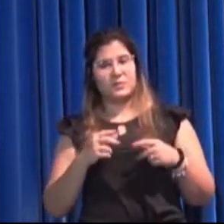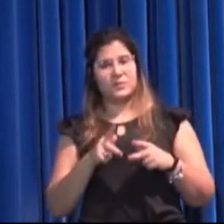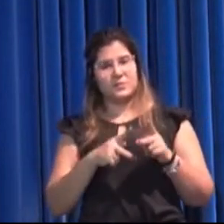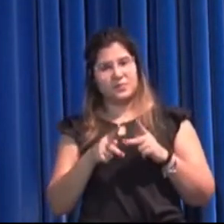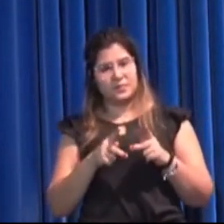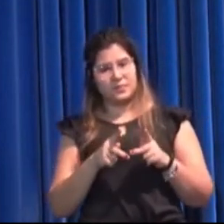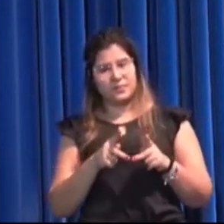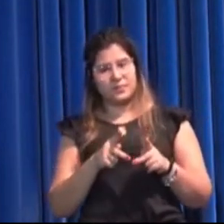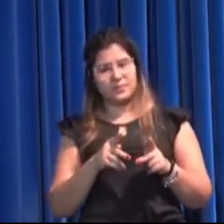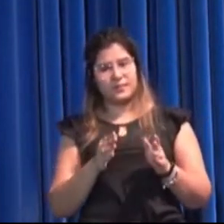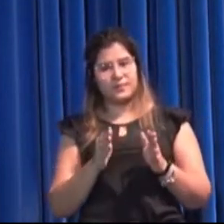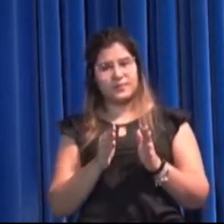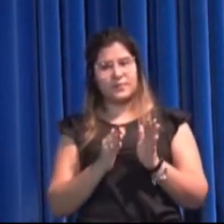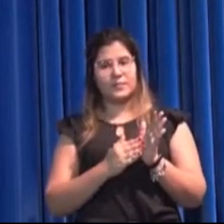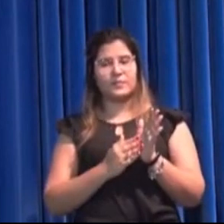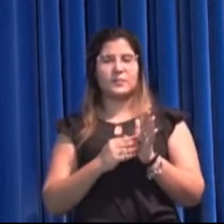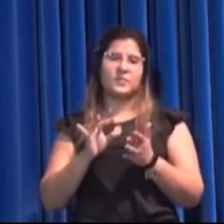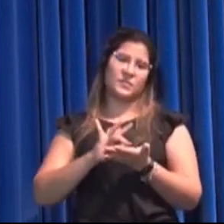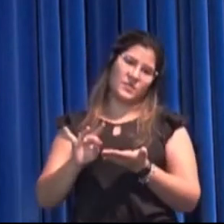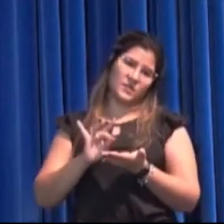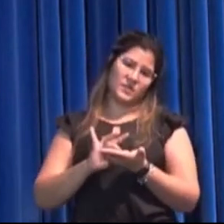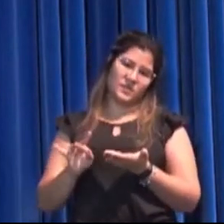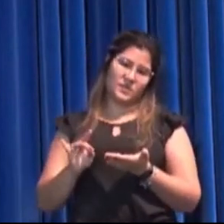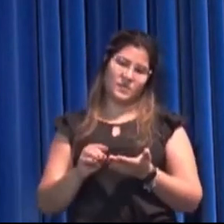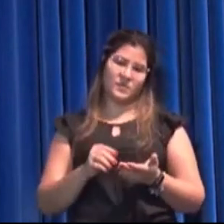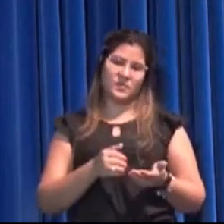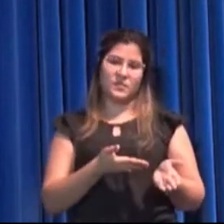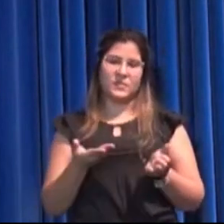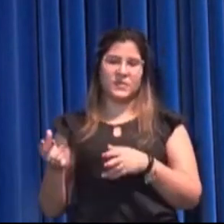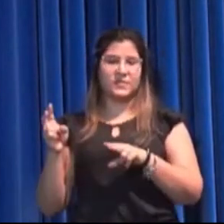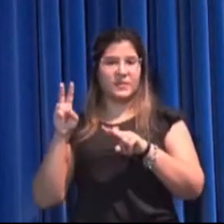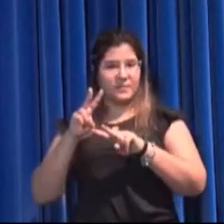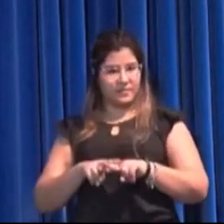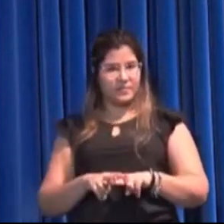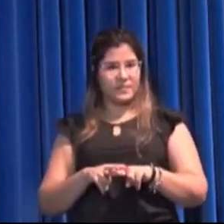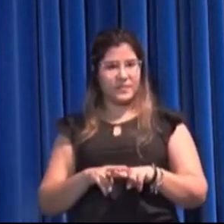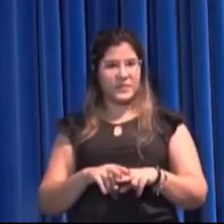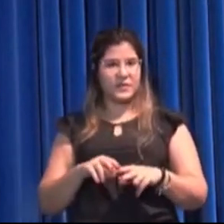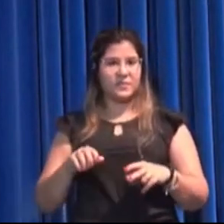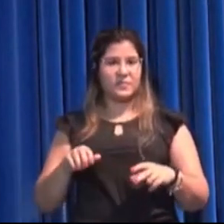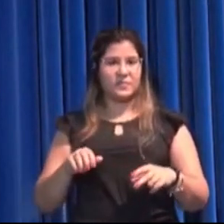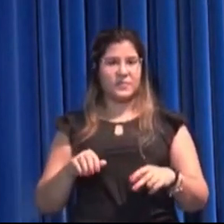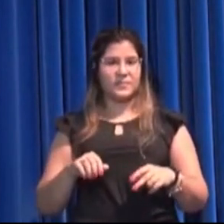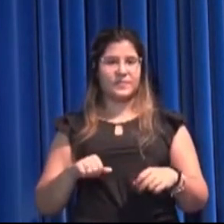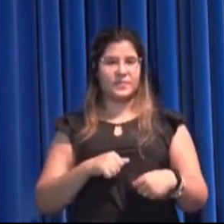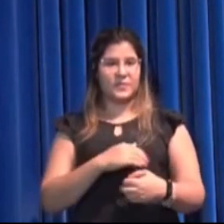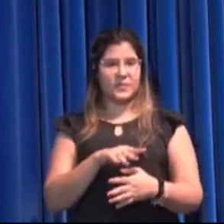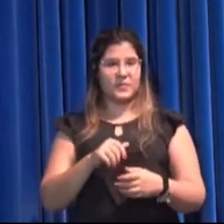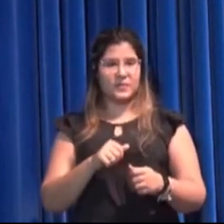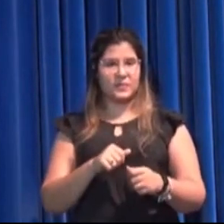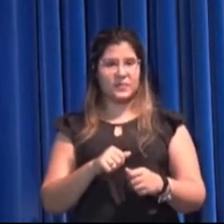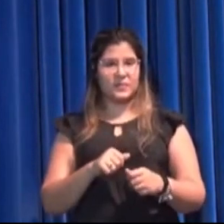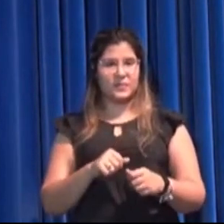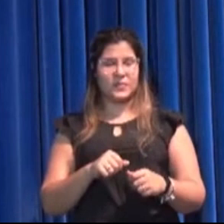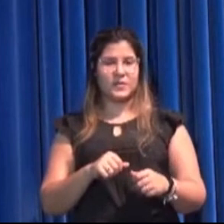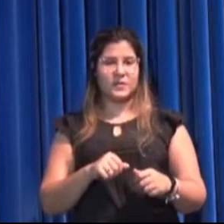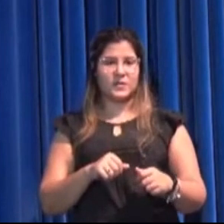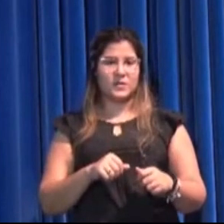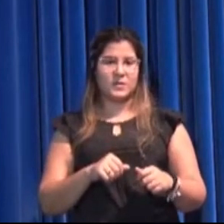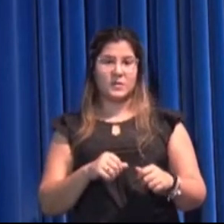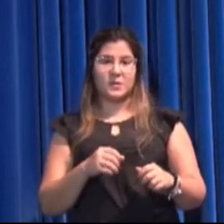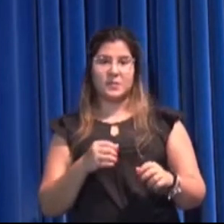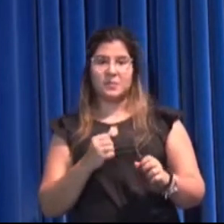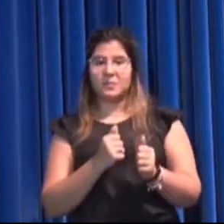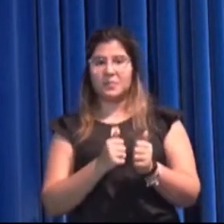inimigo, a fim de que os leve cativos a uma terra, longe ou perto esteja. E na